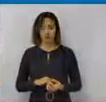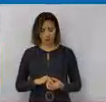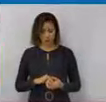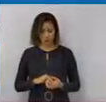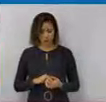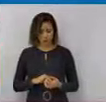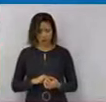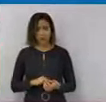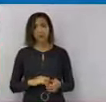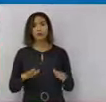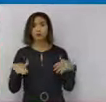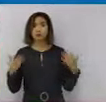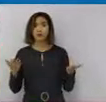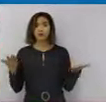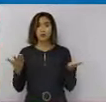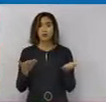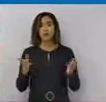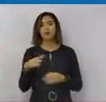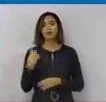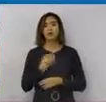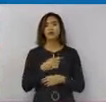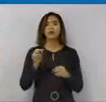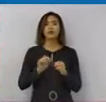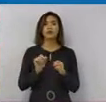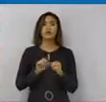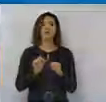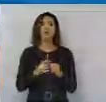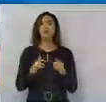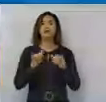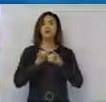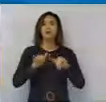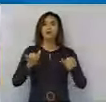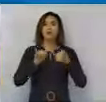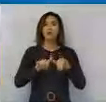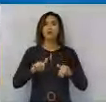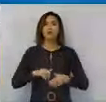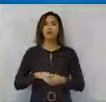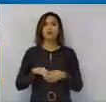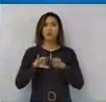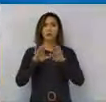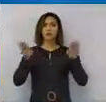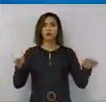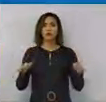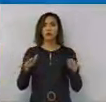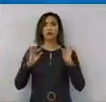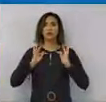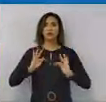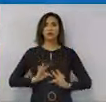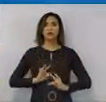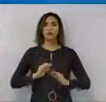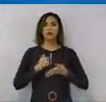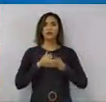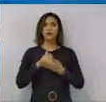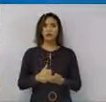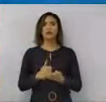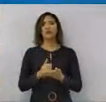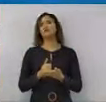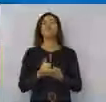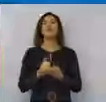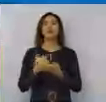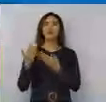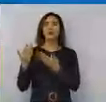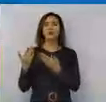Então, nesse momento, a gente vai fazer a formação da mesa técnica para ajudar a